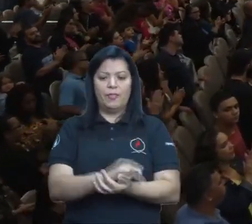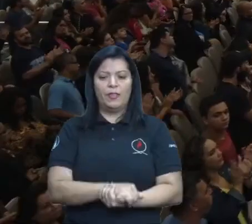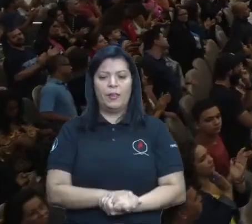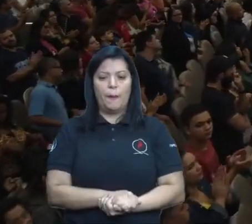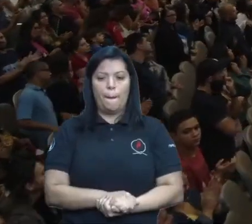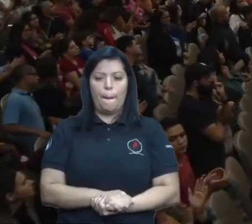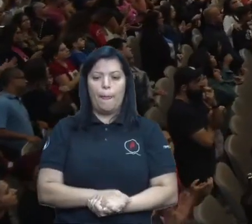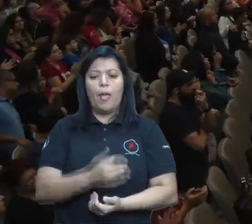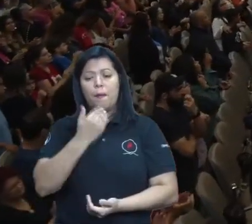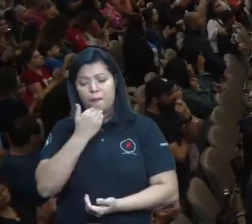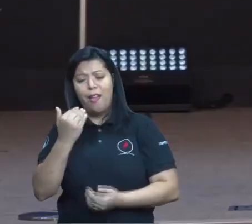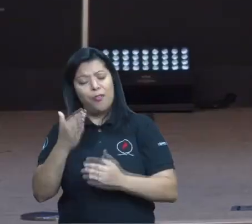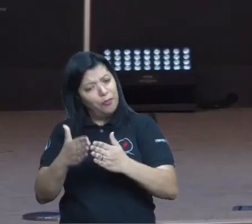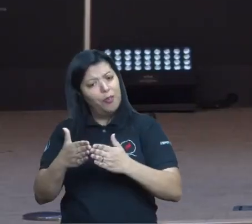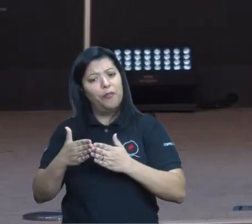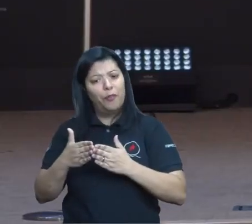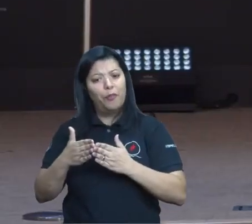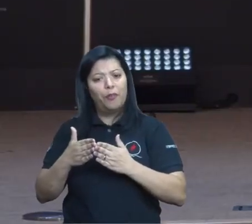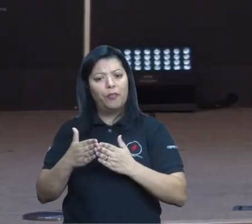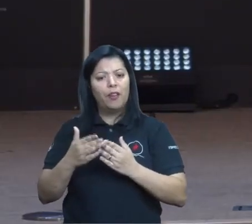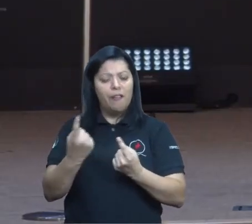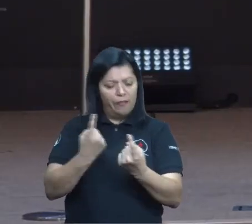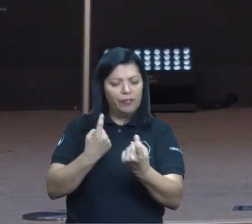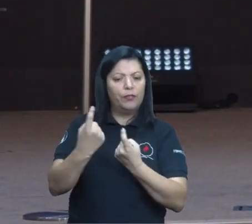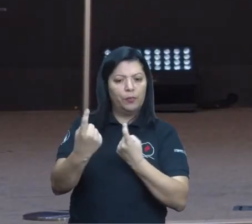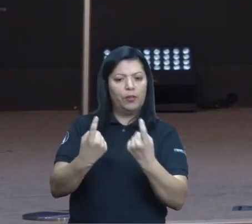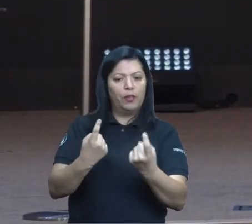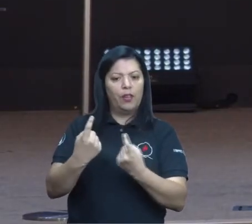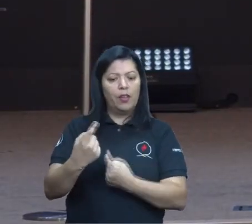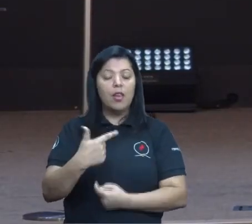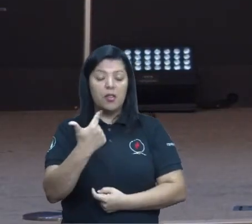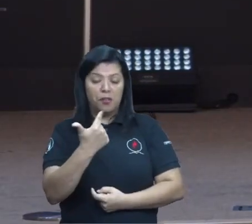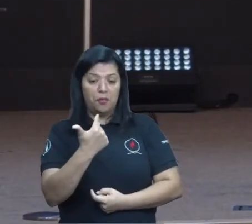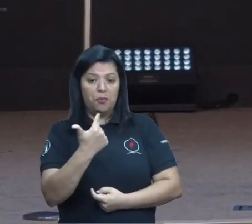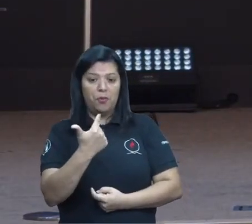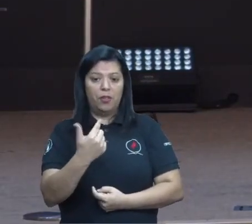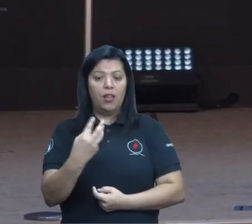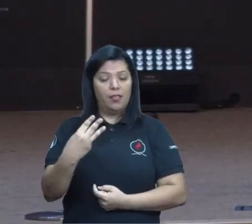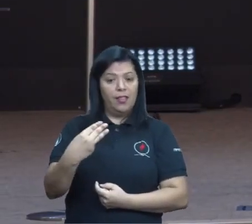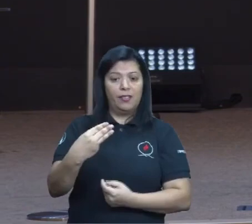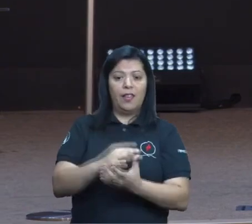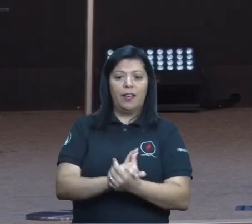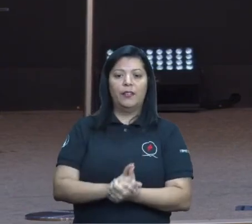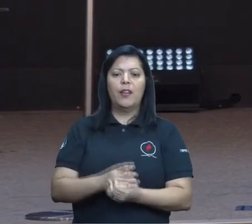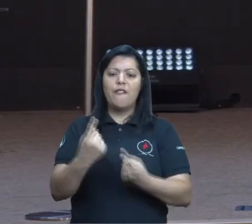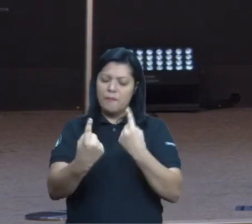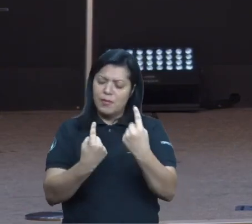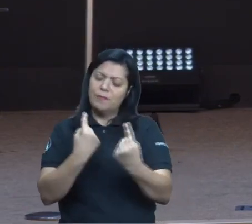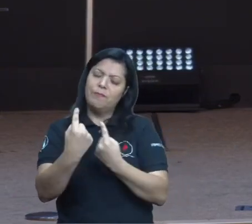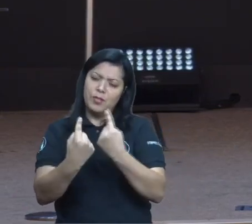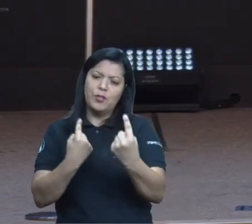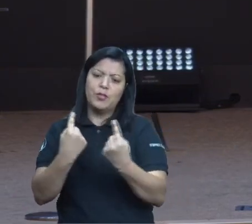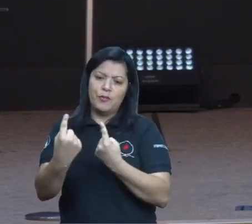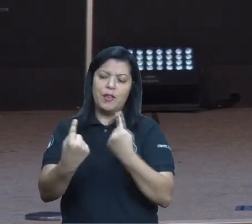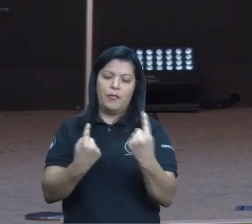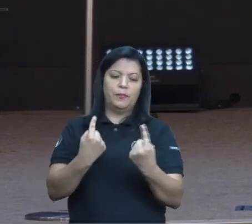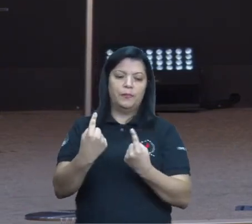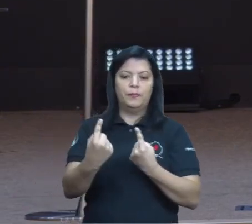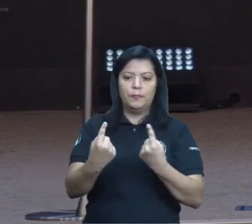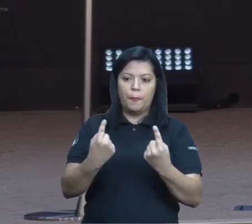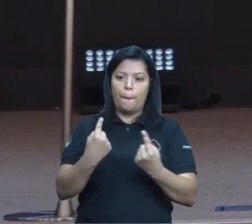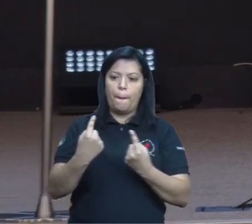a pessoa que está do seu lado ela fala isso com maior prazer tem uma segunda pessoa caminhando uma terceira pessoa está caminhando aqui isso isso isso